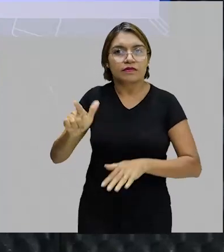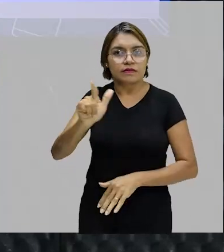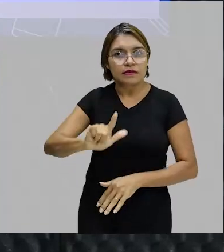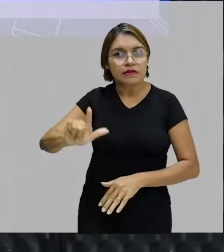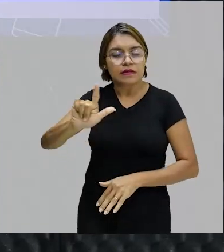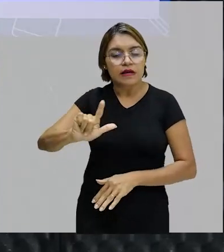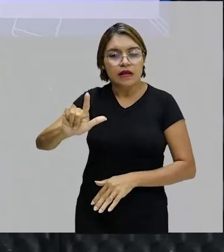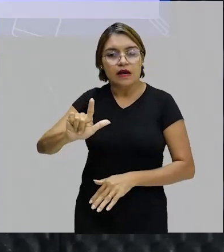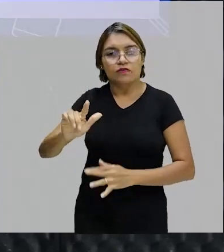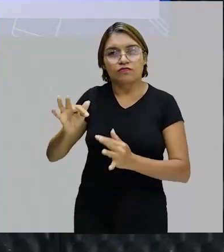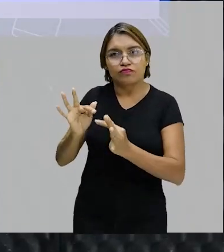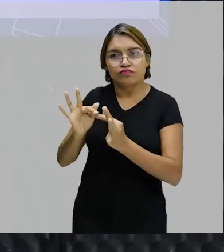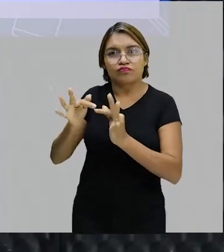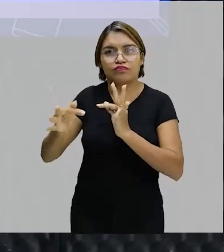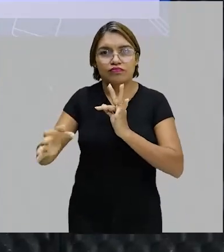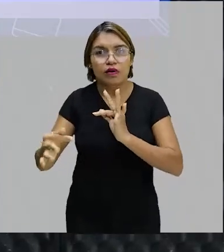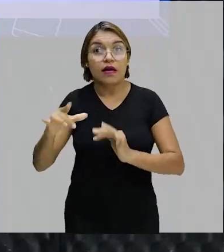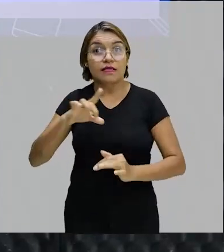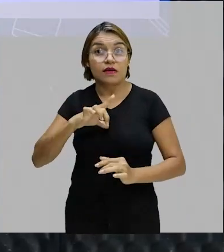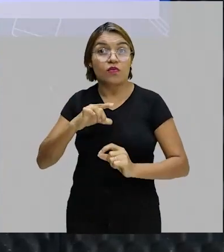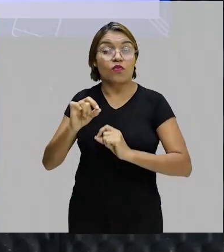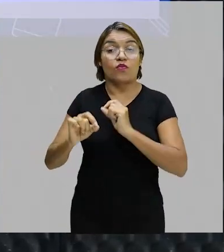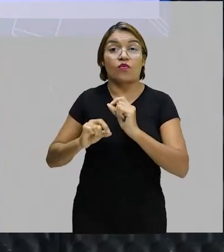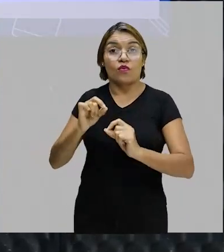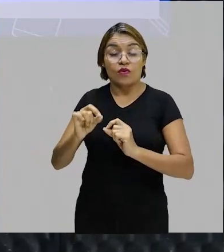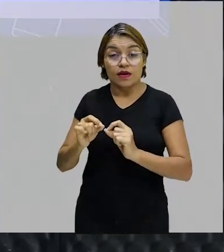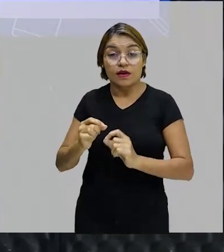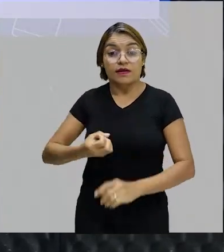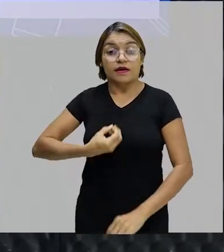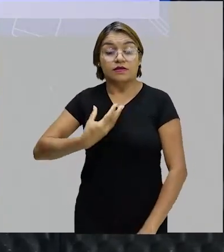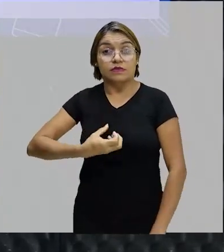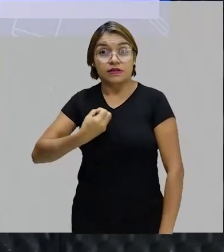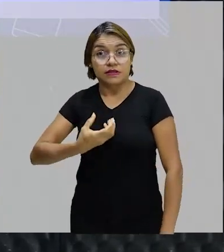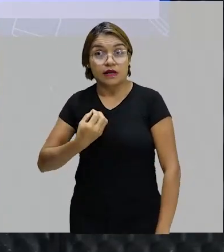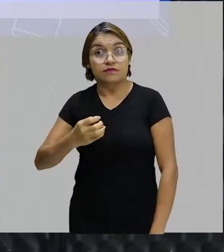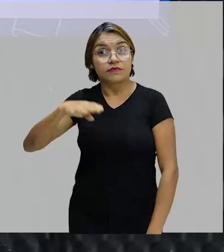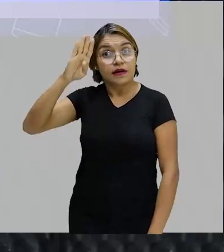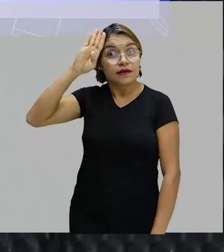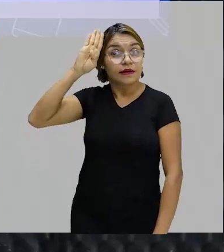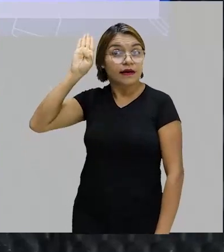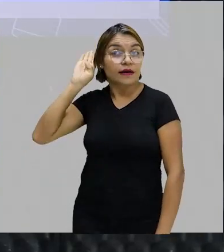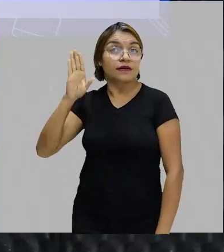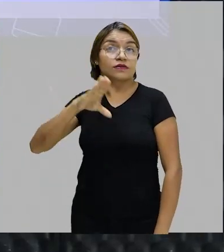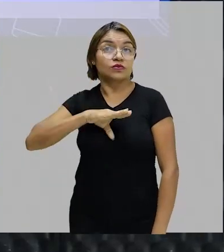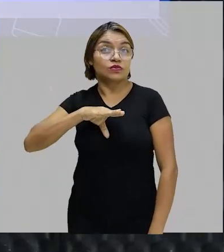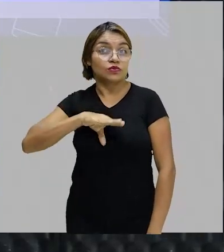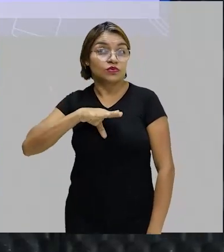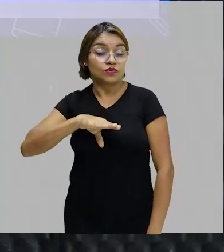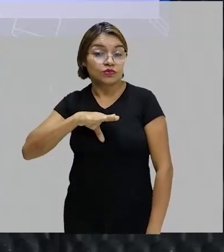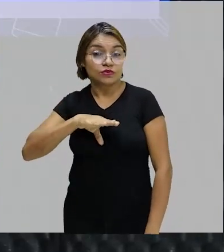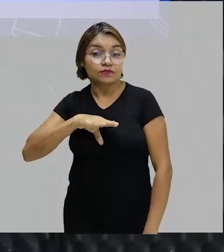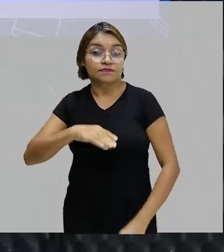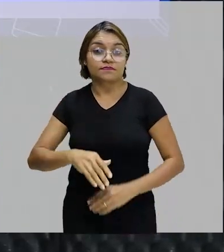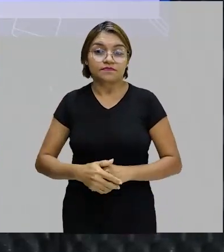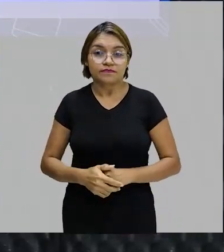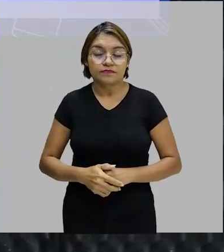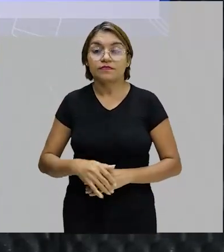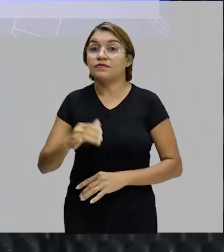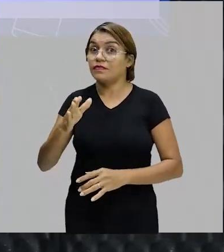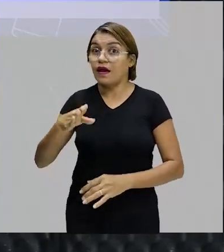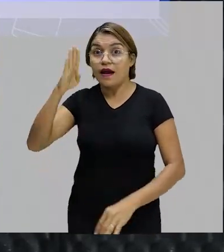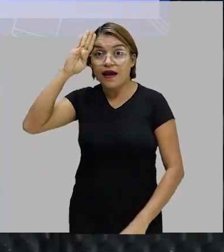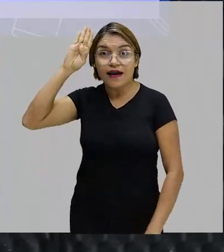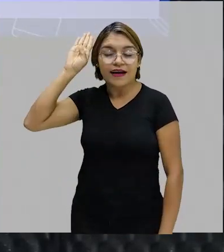todo originário e inspirado na Arcádia Lusitânia, né, que foi fundada na Arcádia italiana,